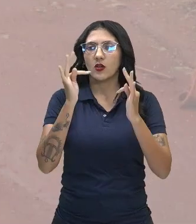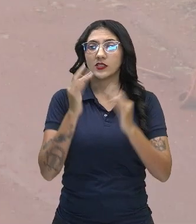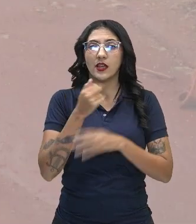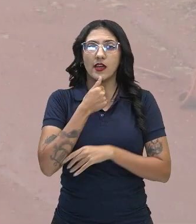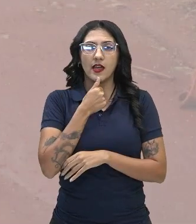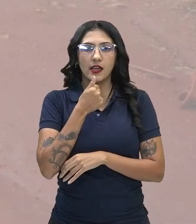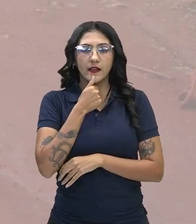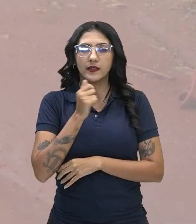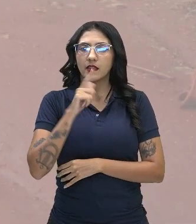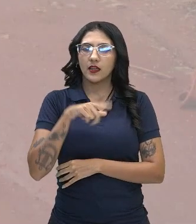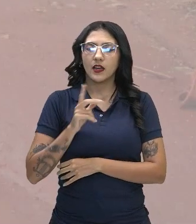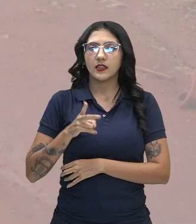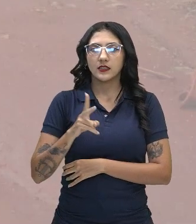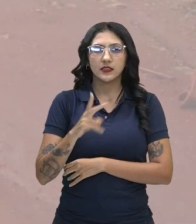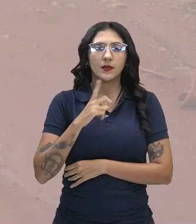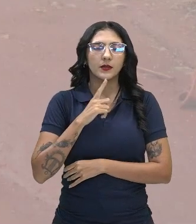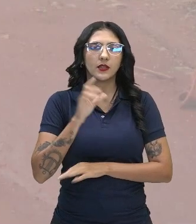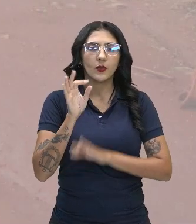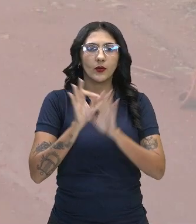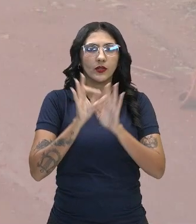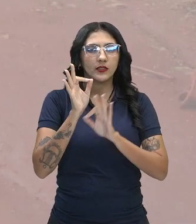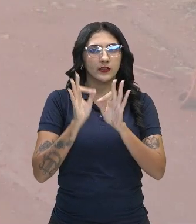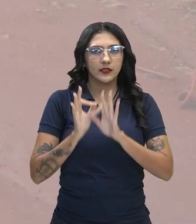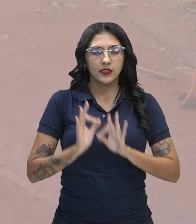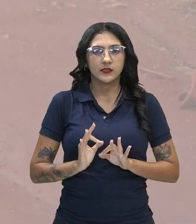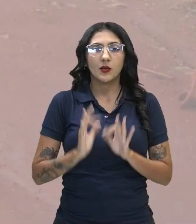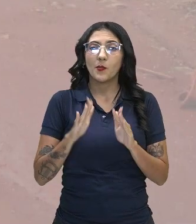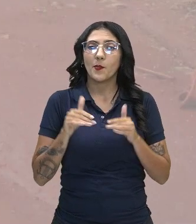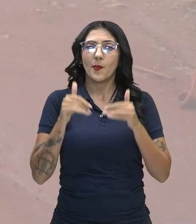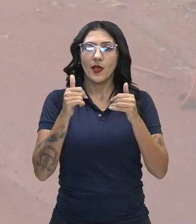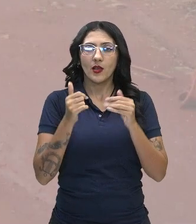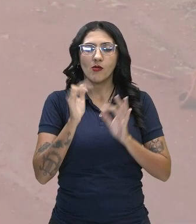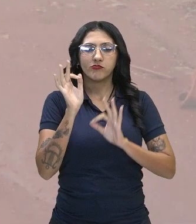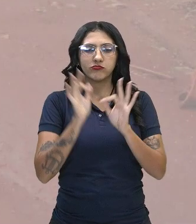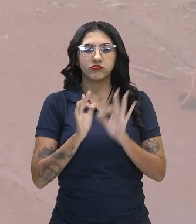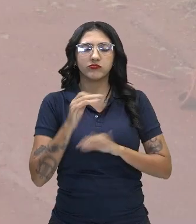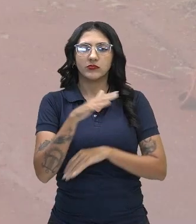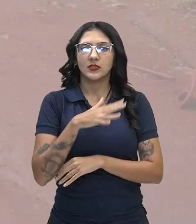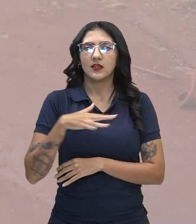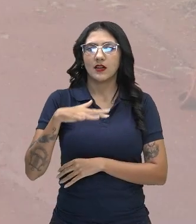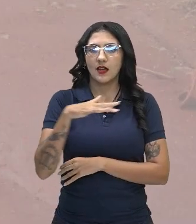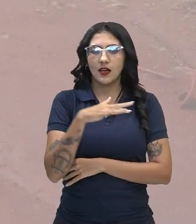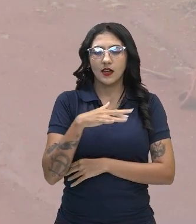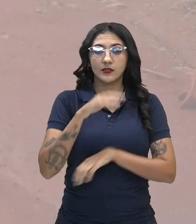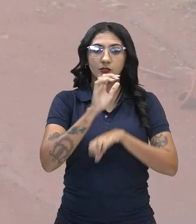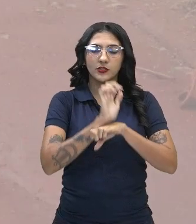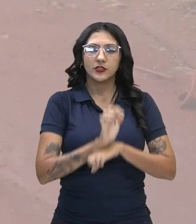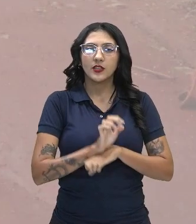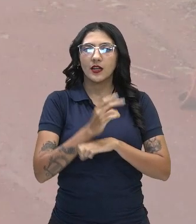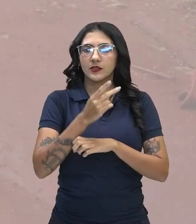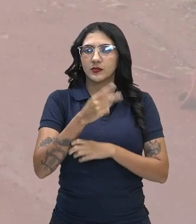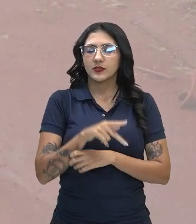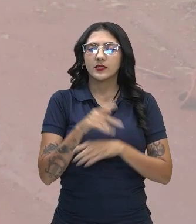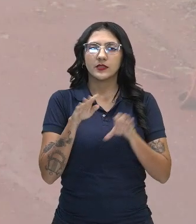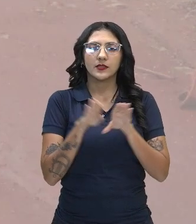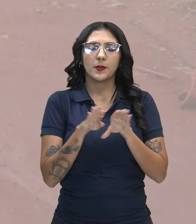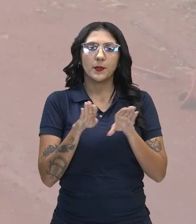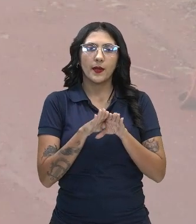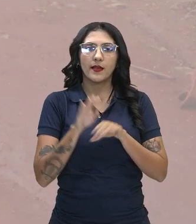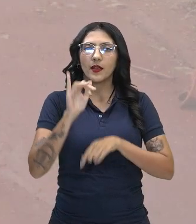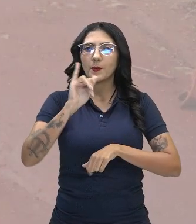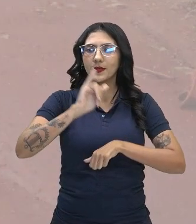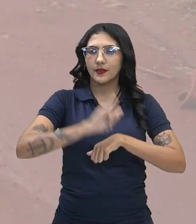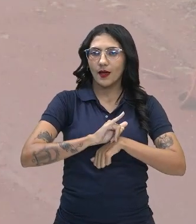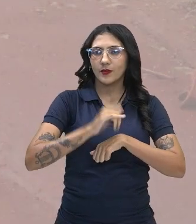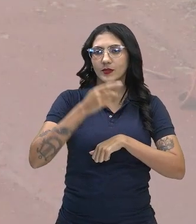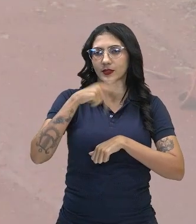que acaba, né, aí habitando com maior quantidade o nosso estado também, a capital,